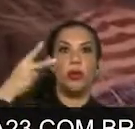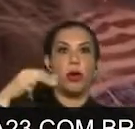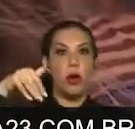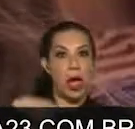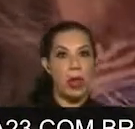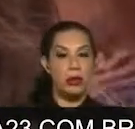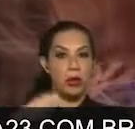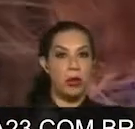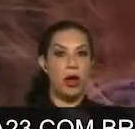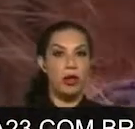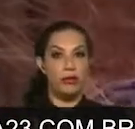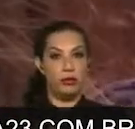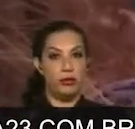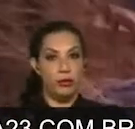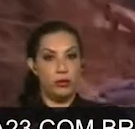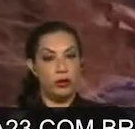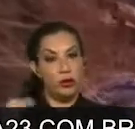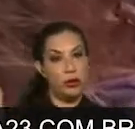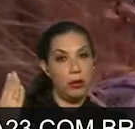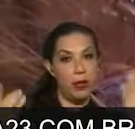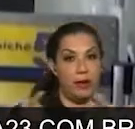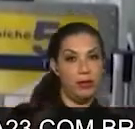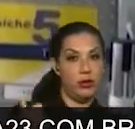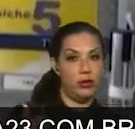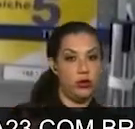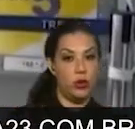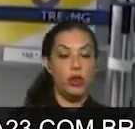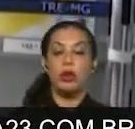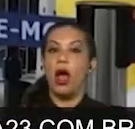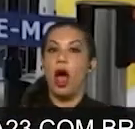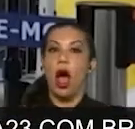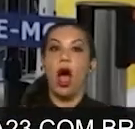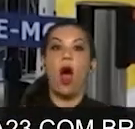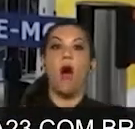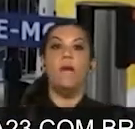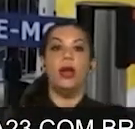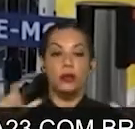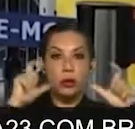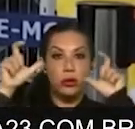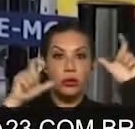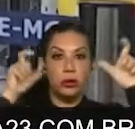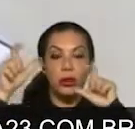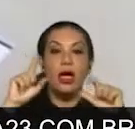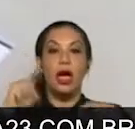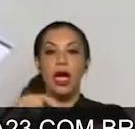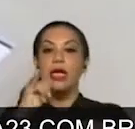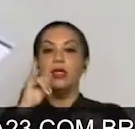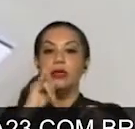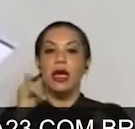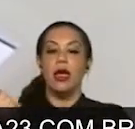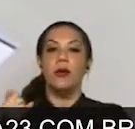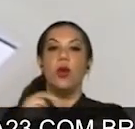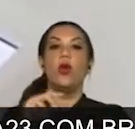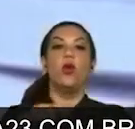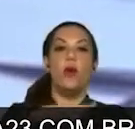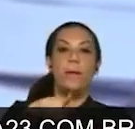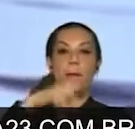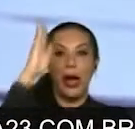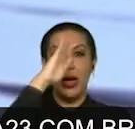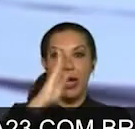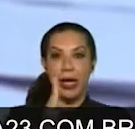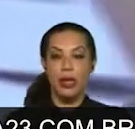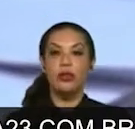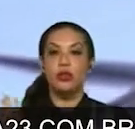nestas eleições em comparação com 2018. O aumento do interesse tem muito a ver com a polarização que o país tem vivido